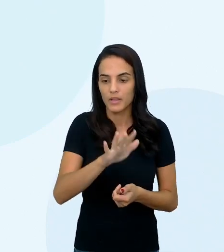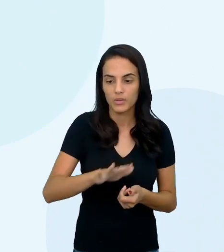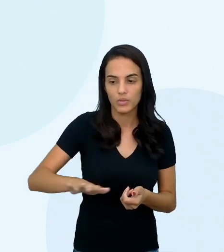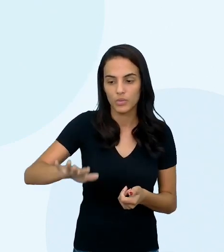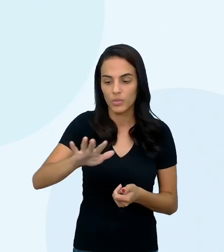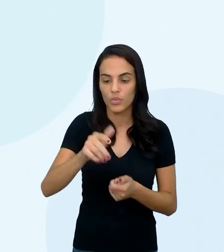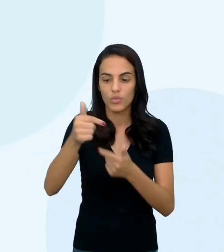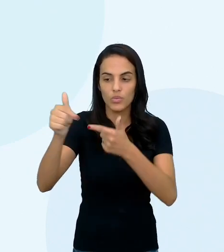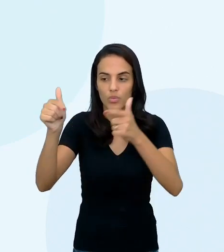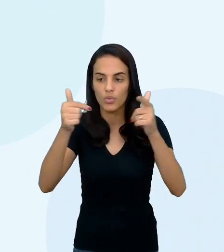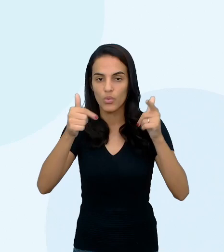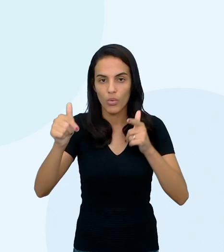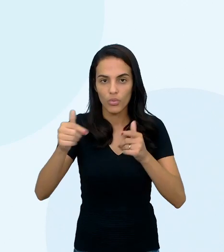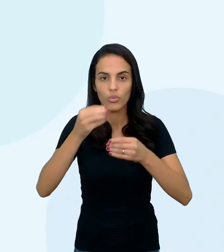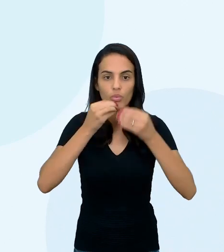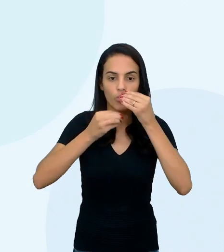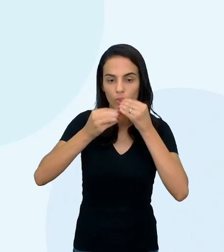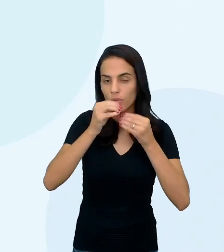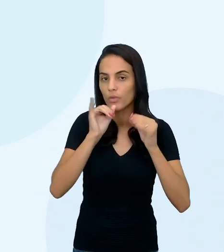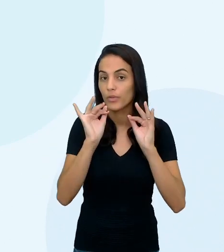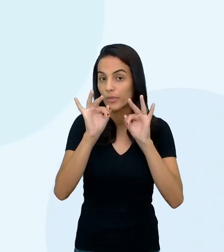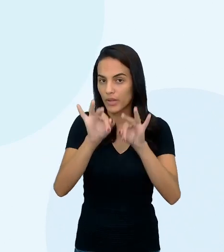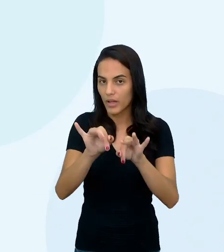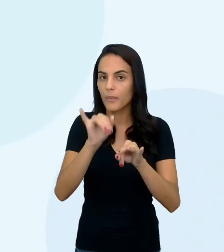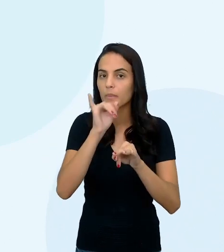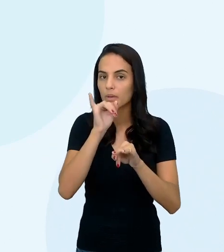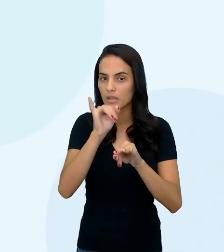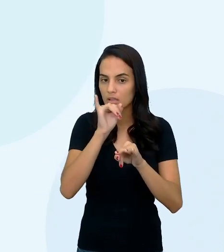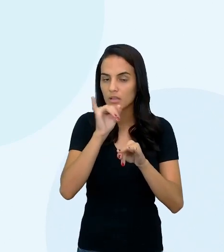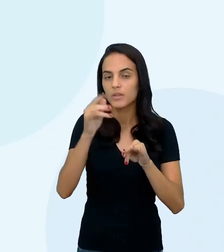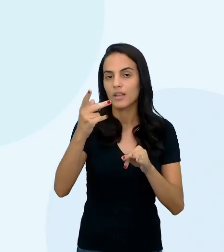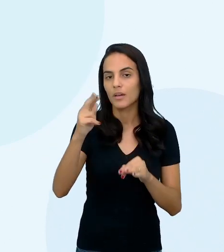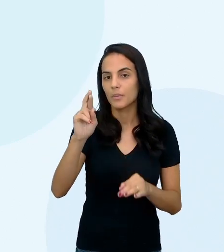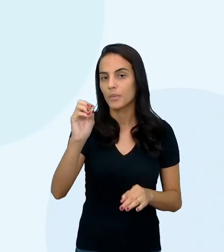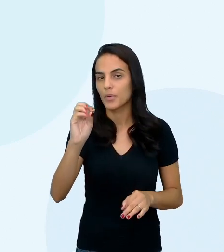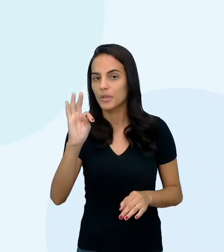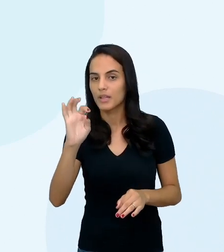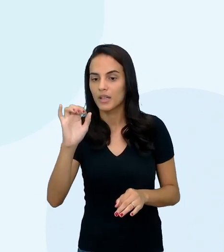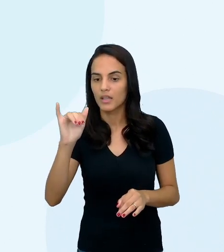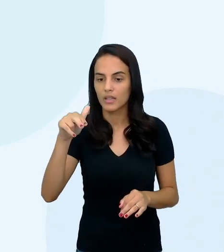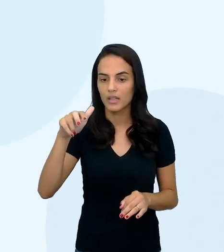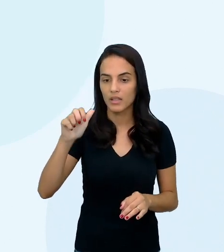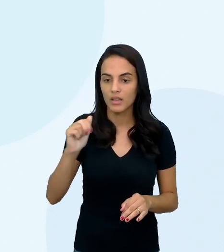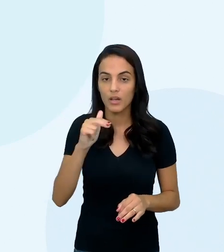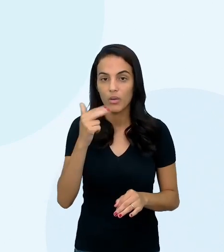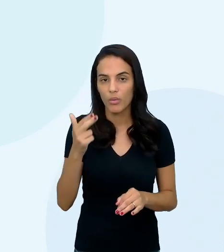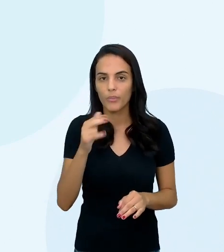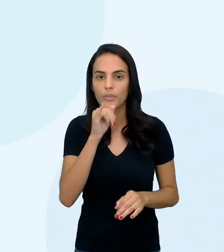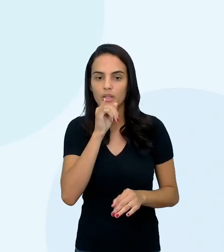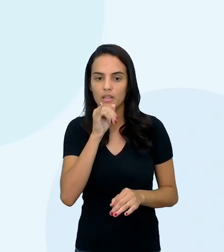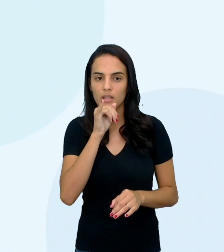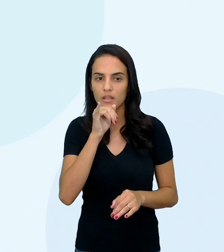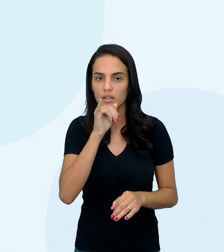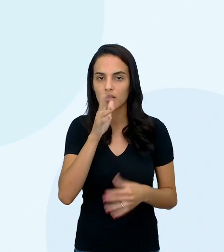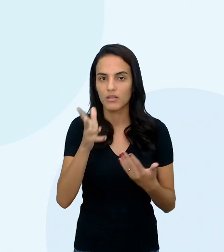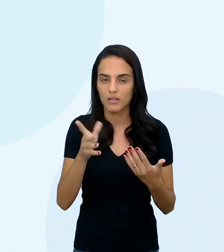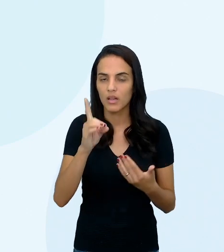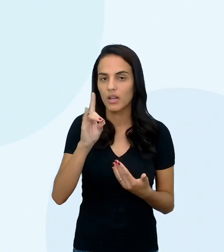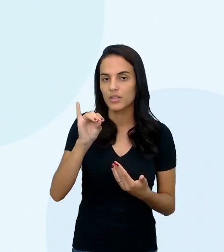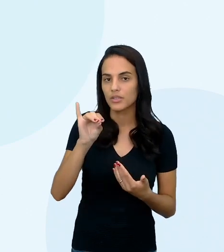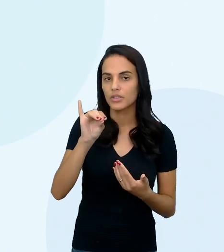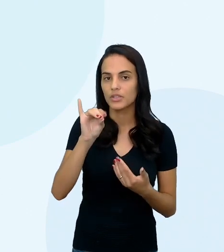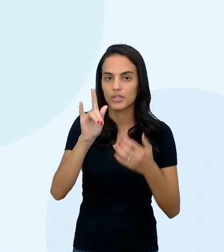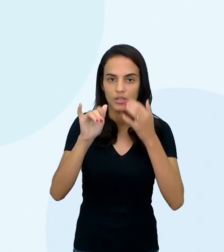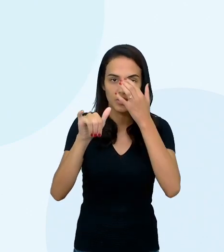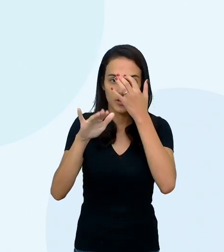outros alimentos, né? O final, por exemplo, da digestão das proteínas, né? E, por exemplo, também a digestão